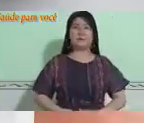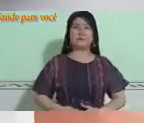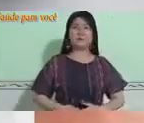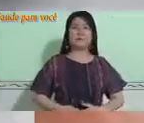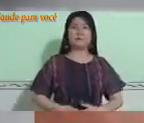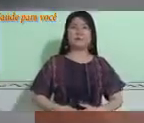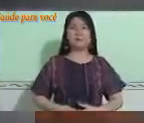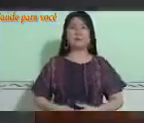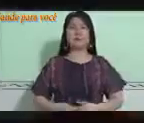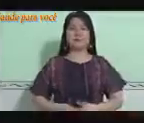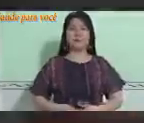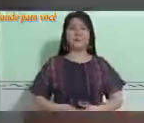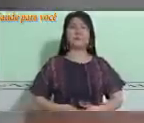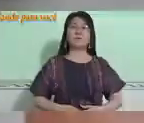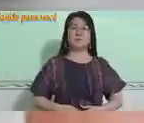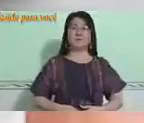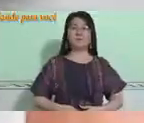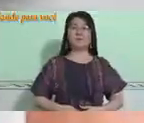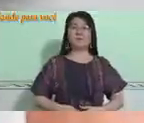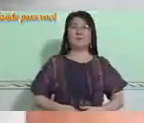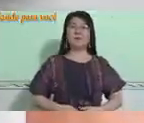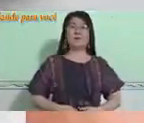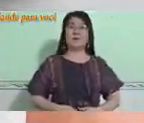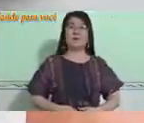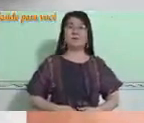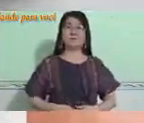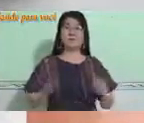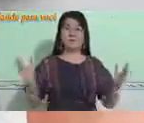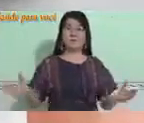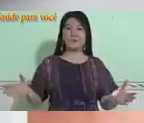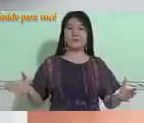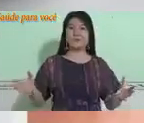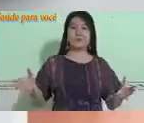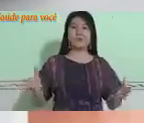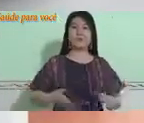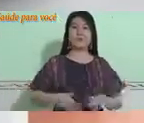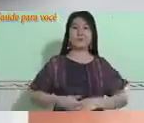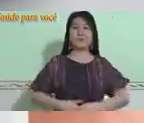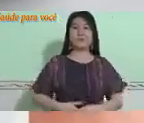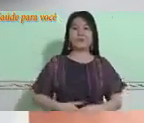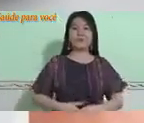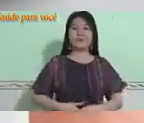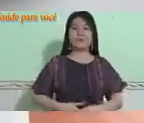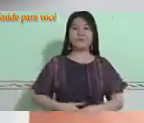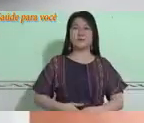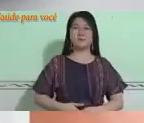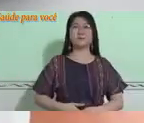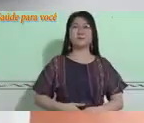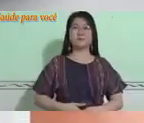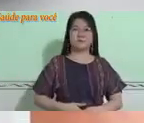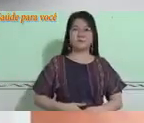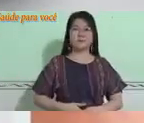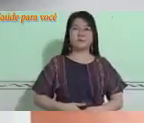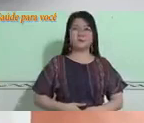Uma boa dica para comprar sapatos é ir à loja no final do dia, vírgula, depois do trabalho, vírgula, pois neste momento os pés estarão